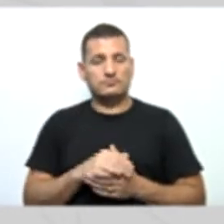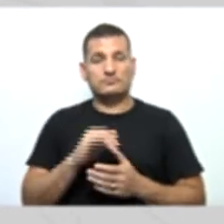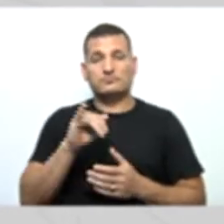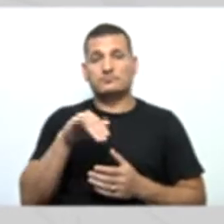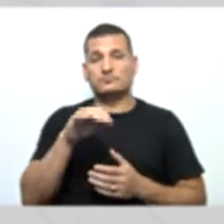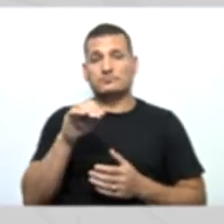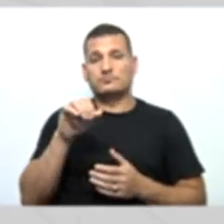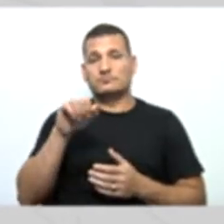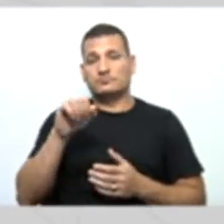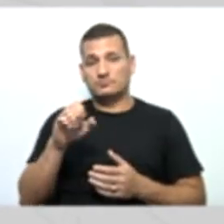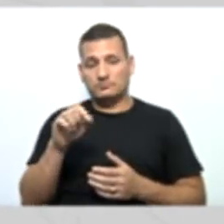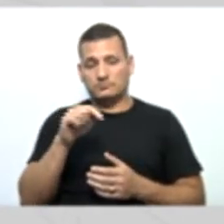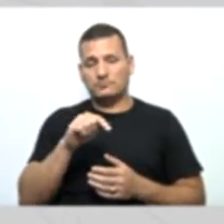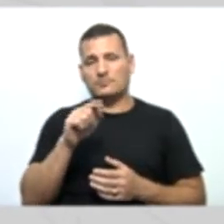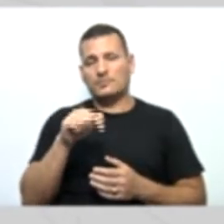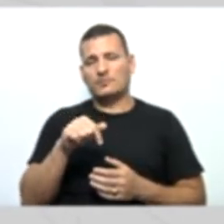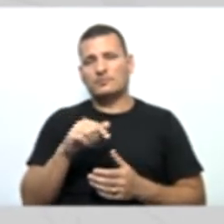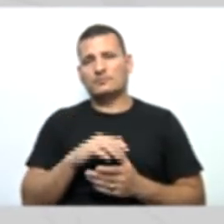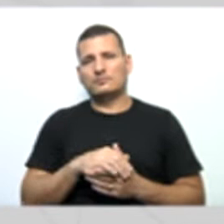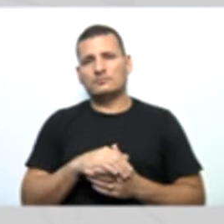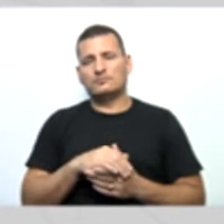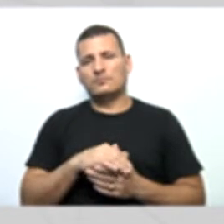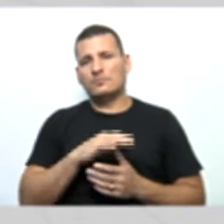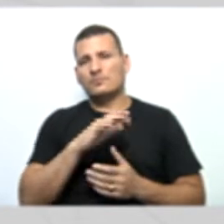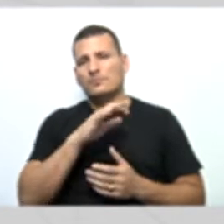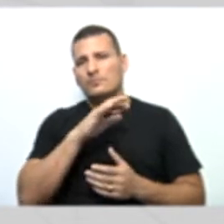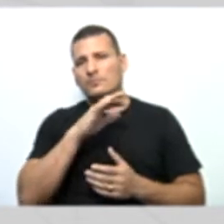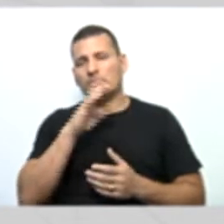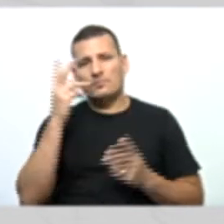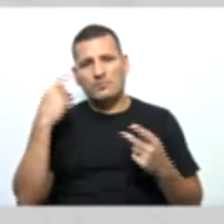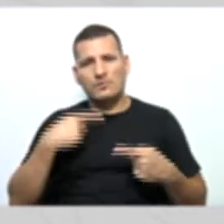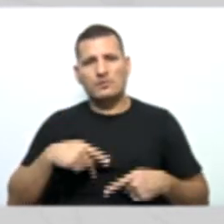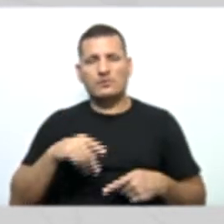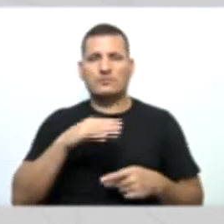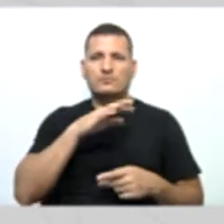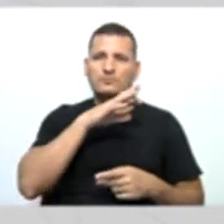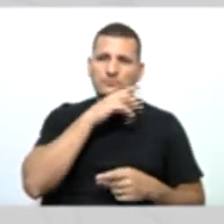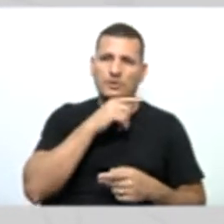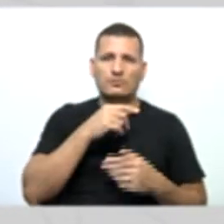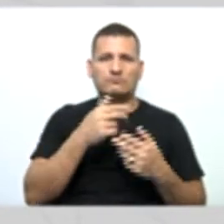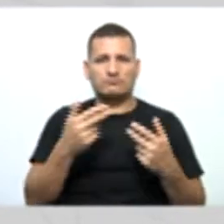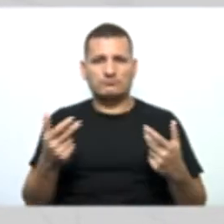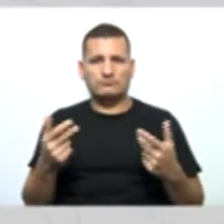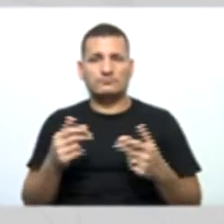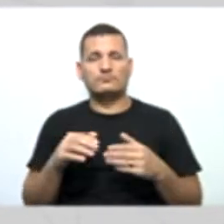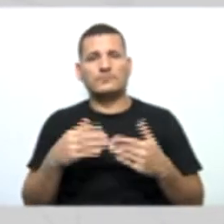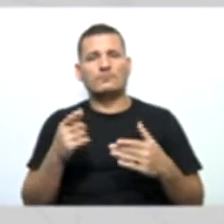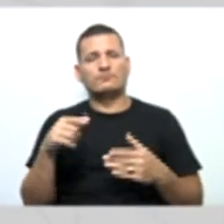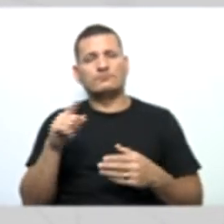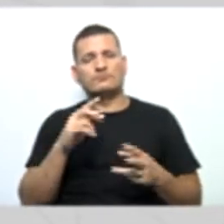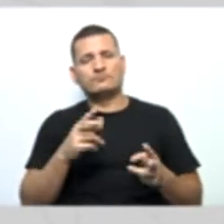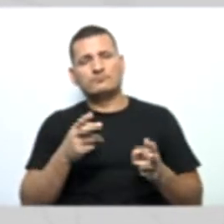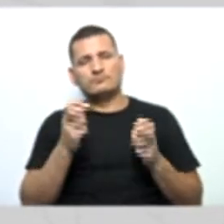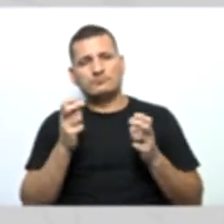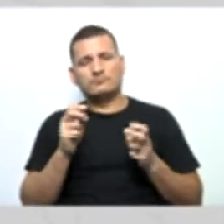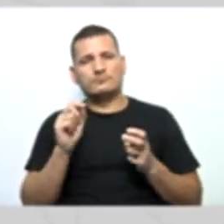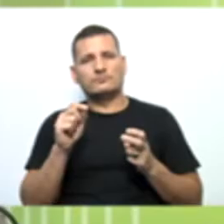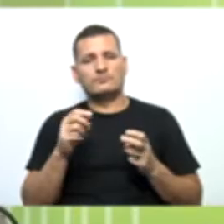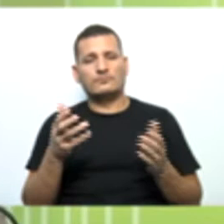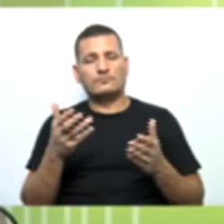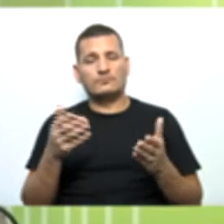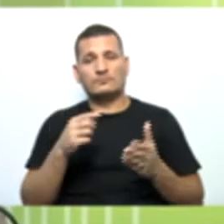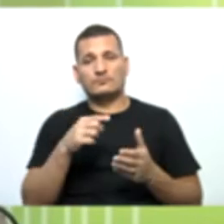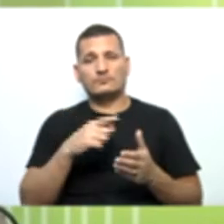também é um ser humano, animal, mamífero, vertebrado, enfim. Pessoal, vocês podem observar o quê? Que agora a gente já